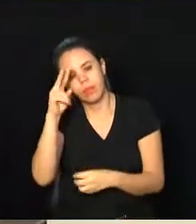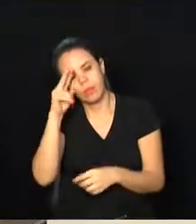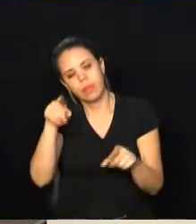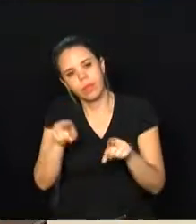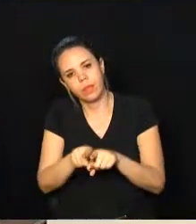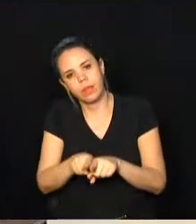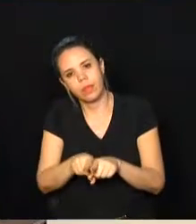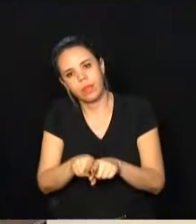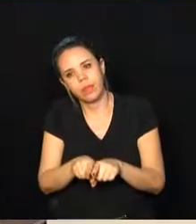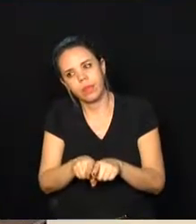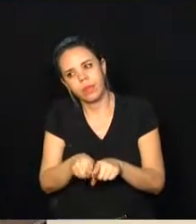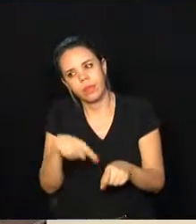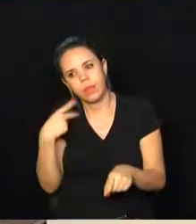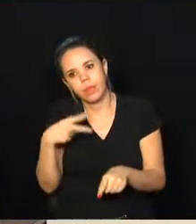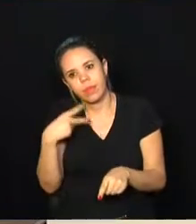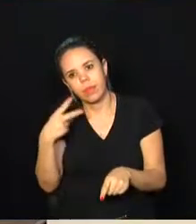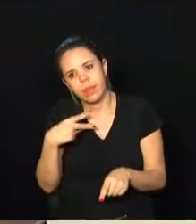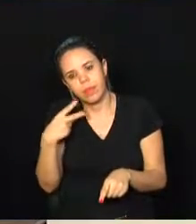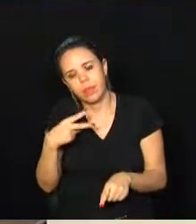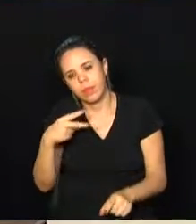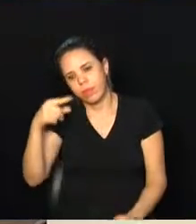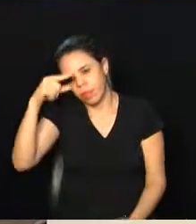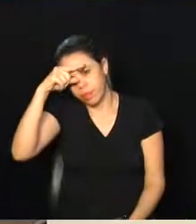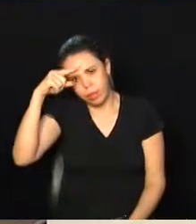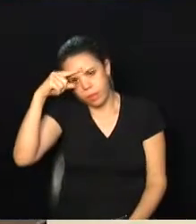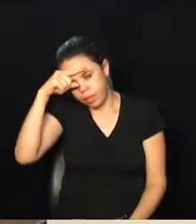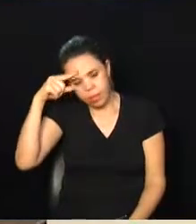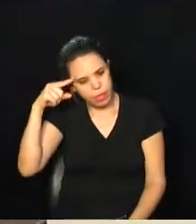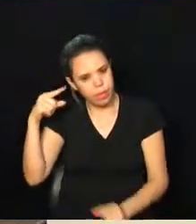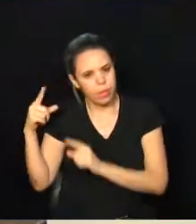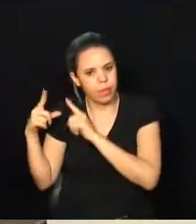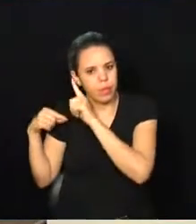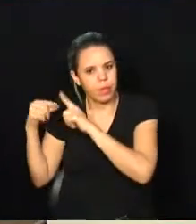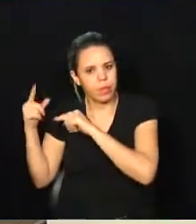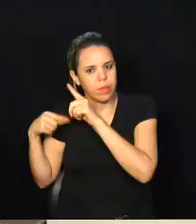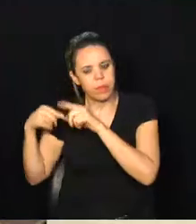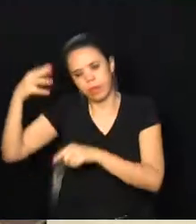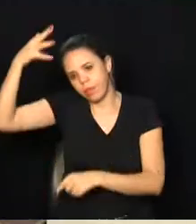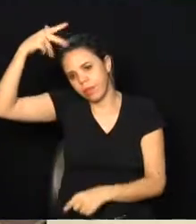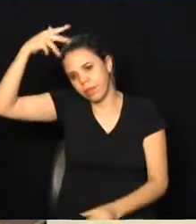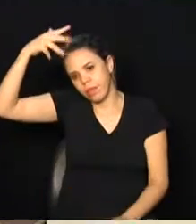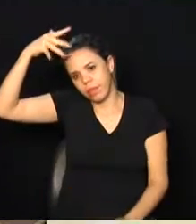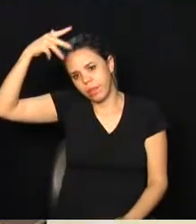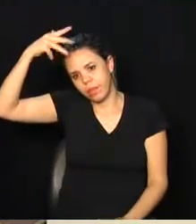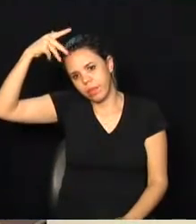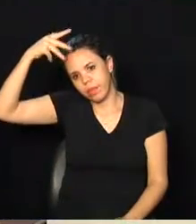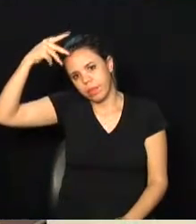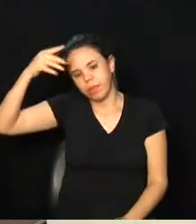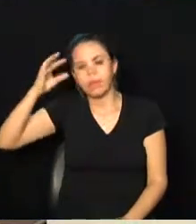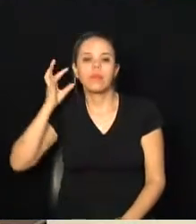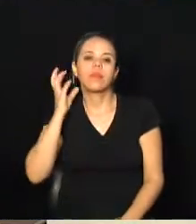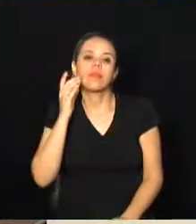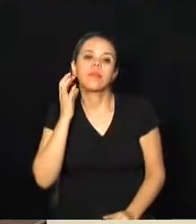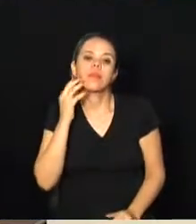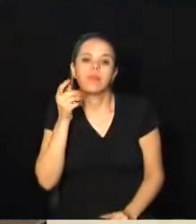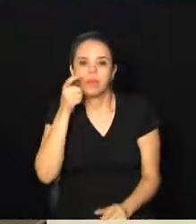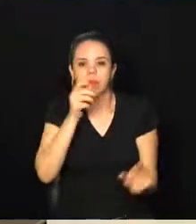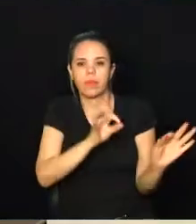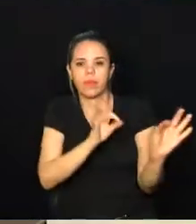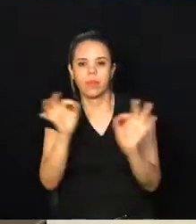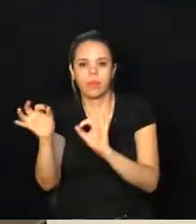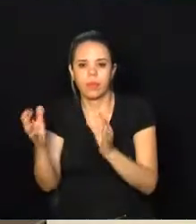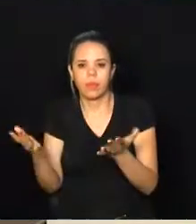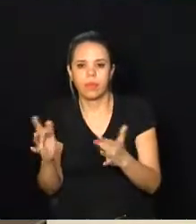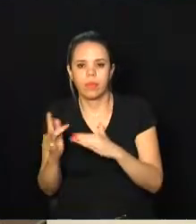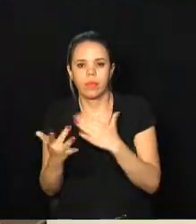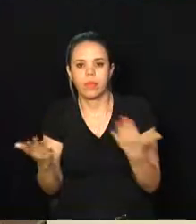é formada pelos vereadores Felipe Marquesi, Major Jaime, Rodrigo da Farmadique e Igor Diego. Você acompanha pelas suas